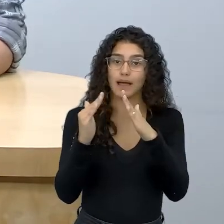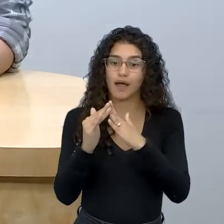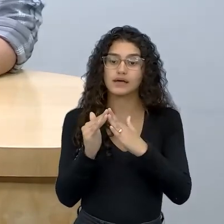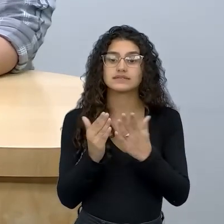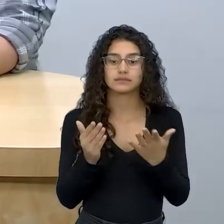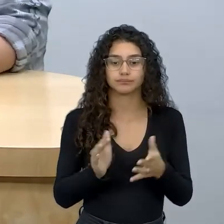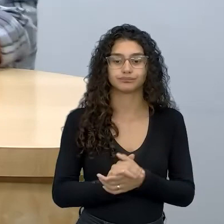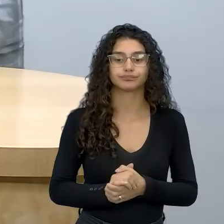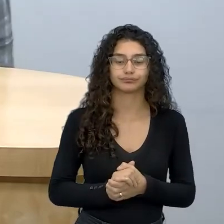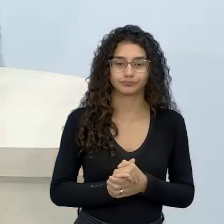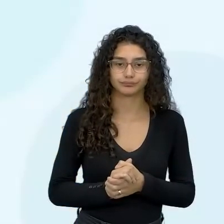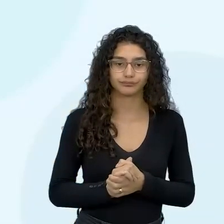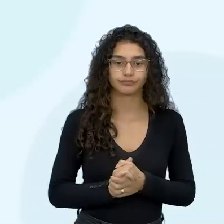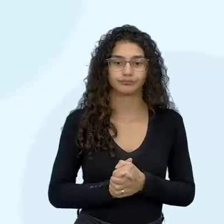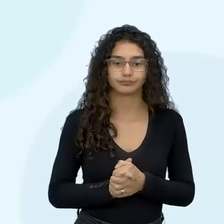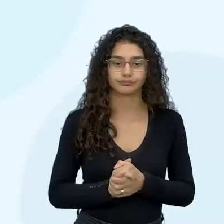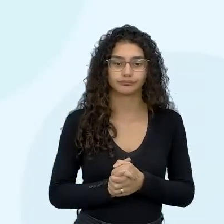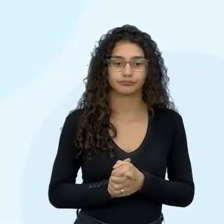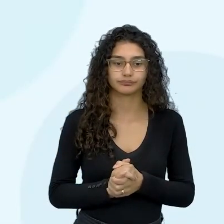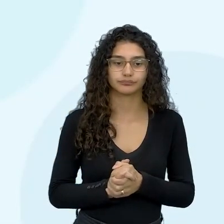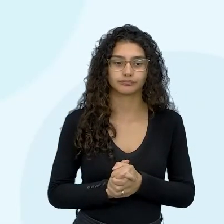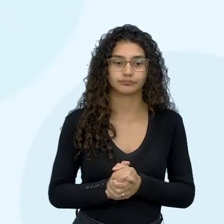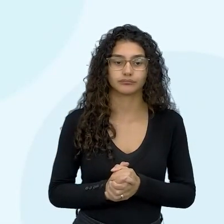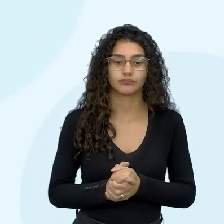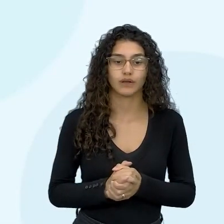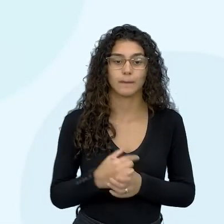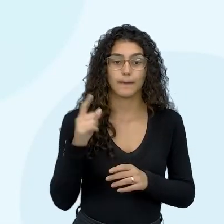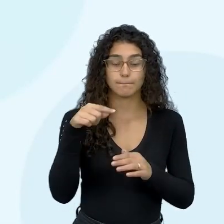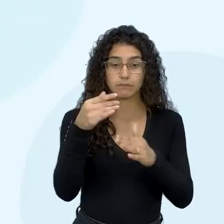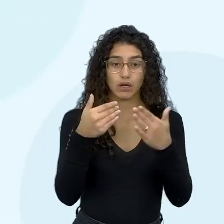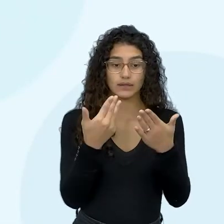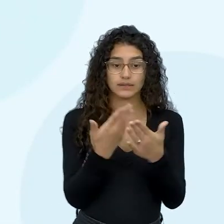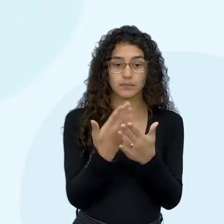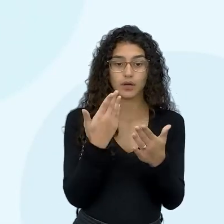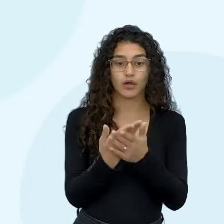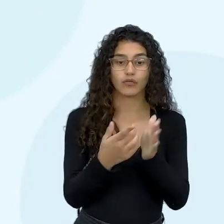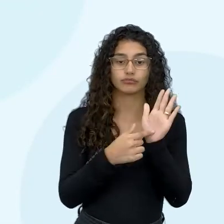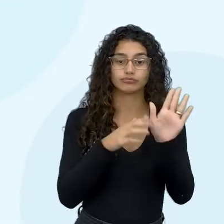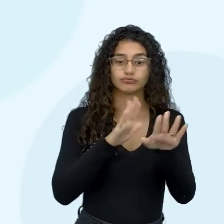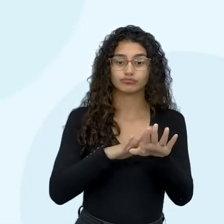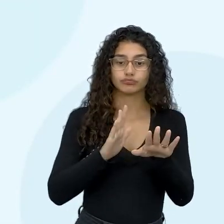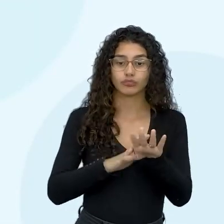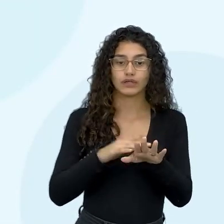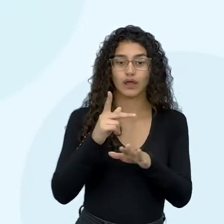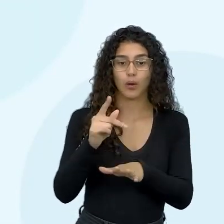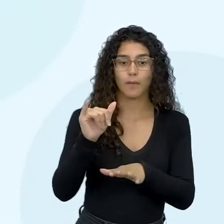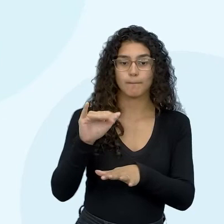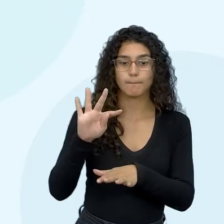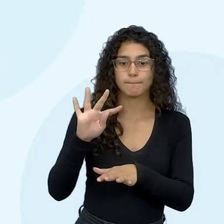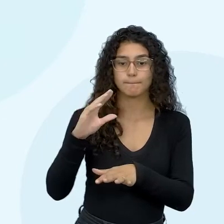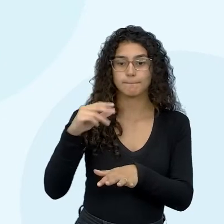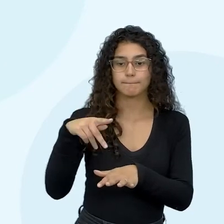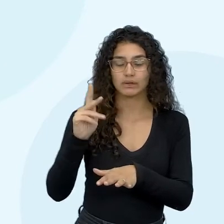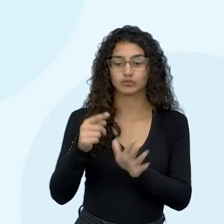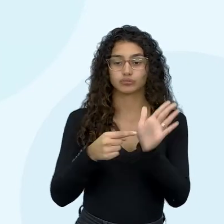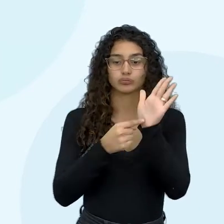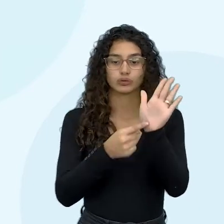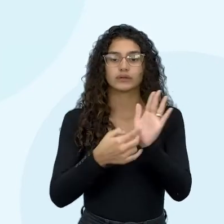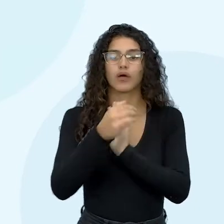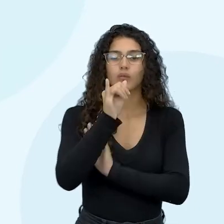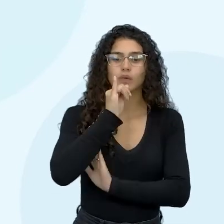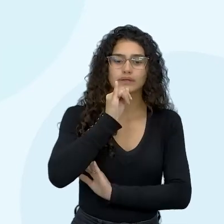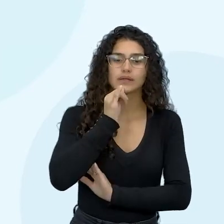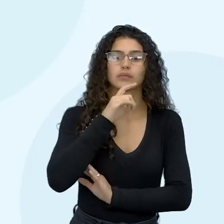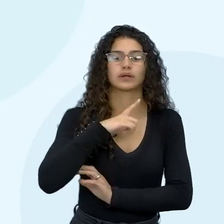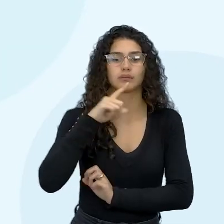tá? Então, olha só, na minha próxima aula eu vou estar fazendo pitch aí para vocês, vou estar dando um exemplo